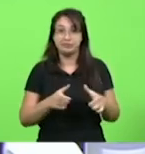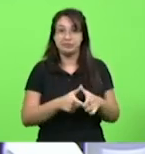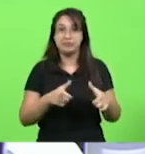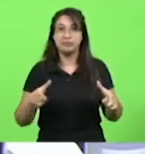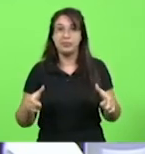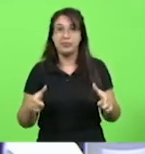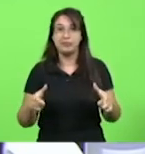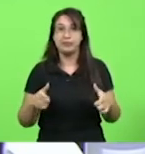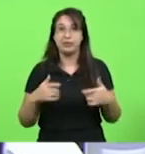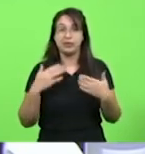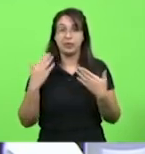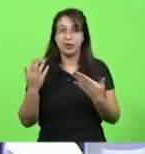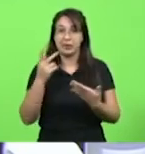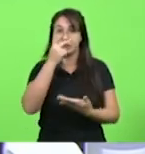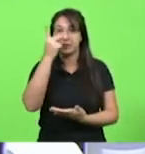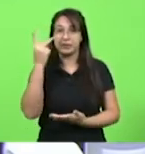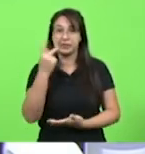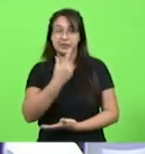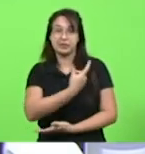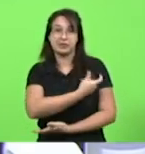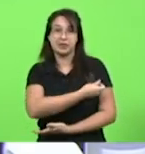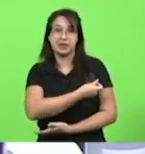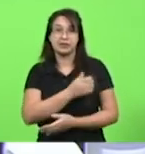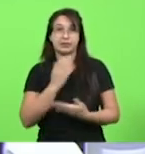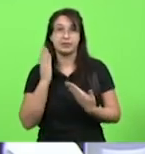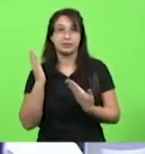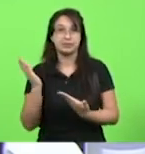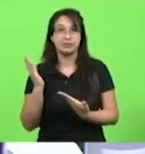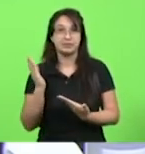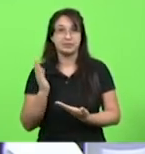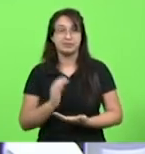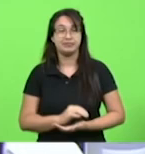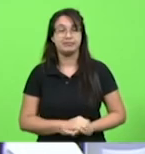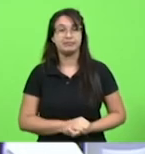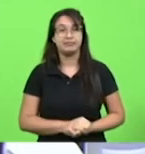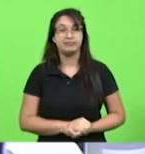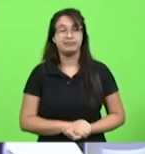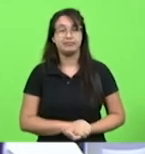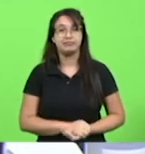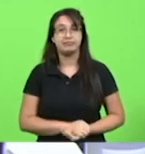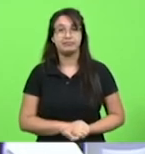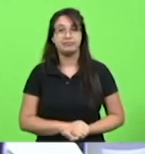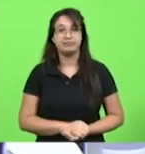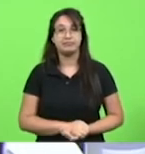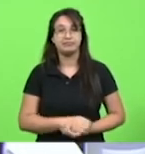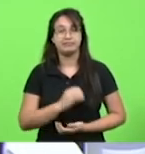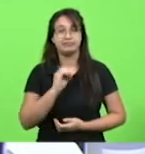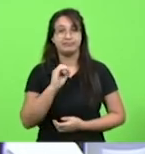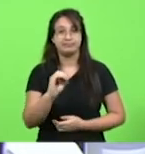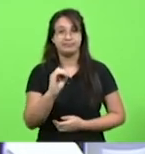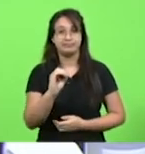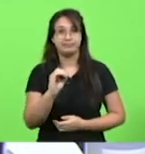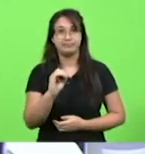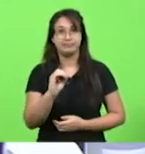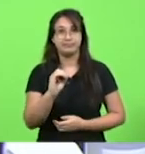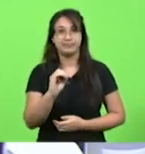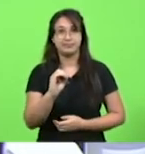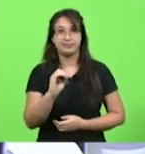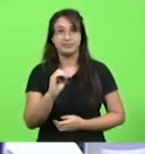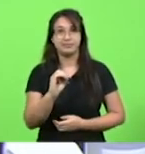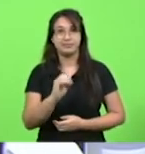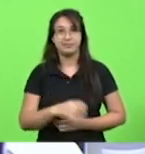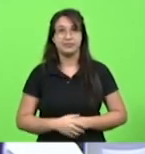tá aqui o número de pessoas vacinadas o número de pessoas vacinadas e com as vacinas